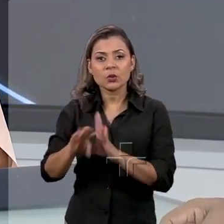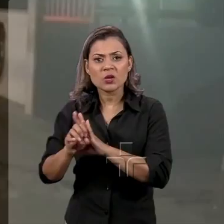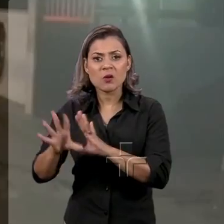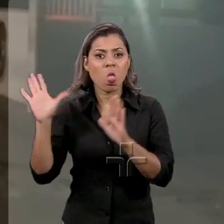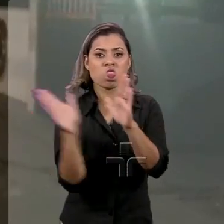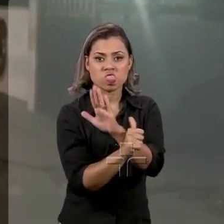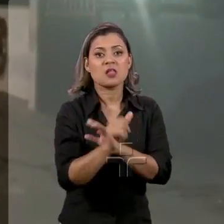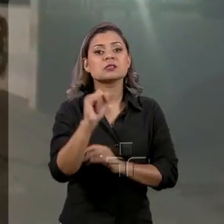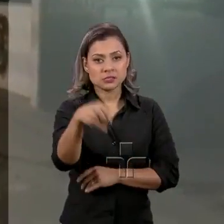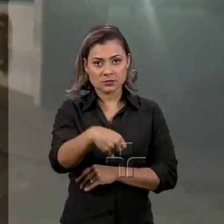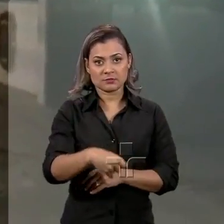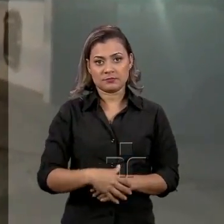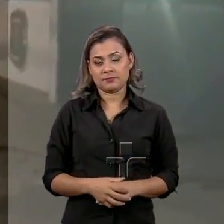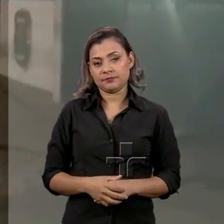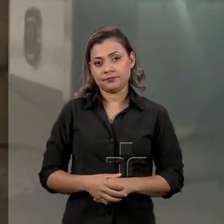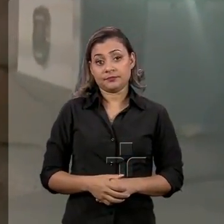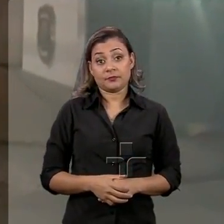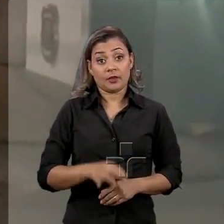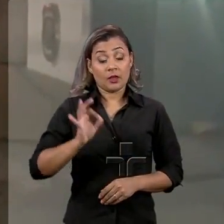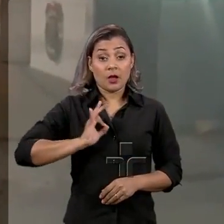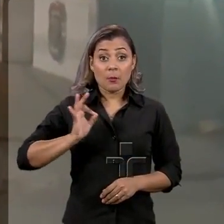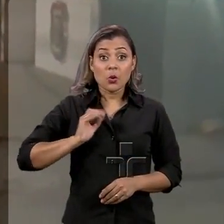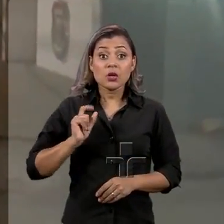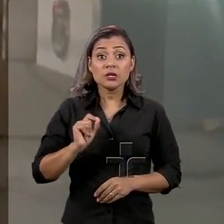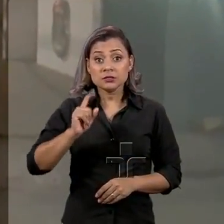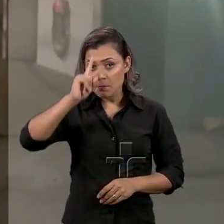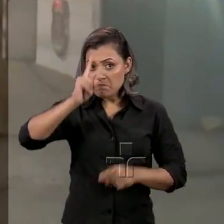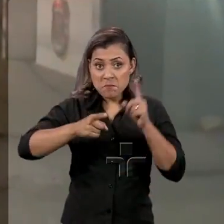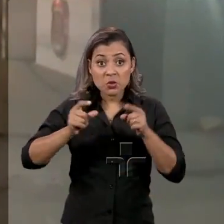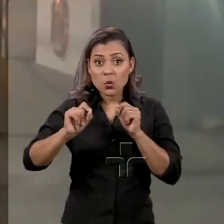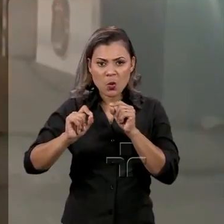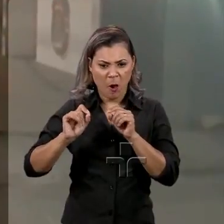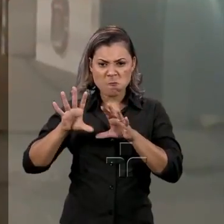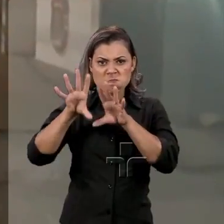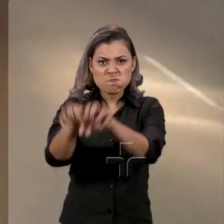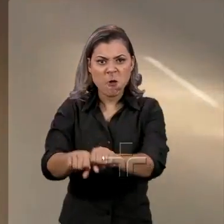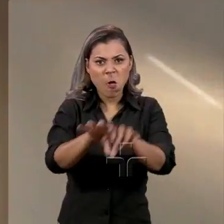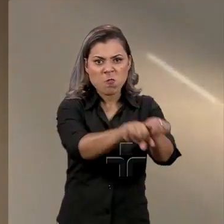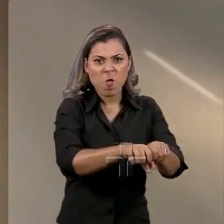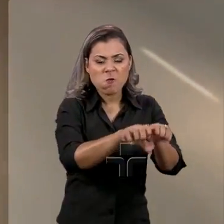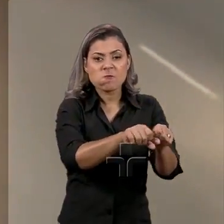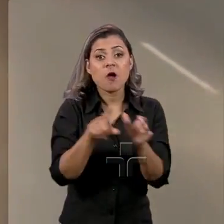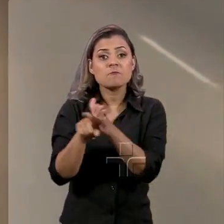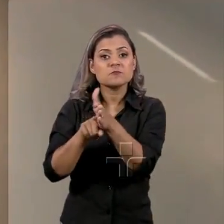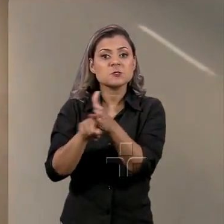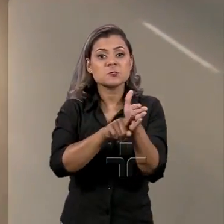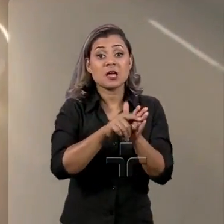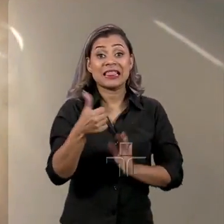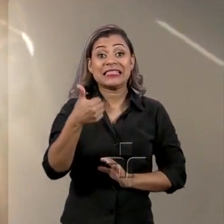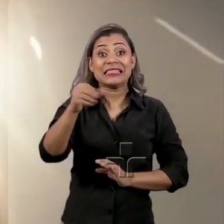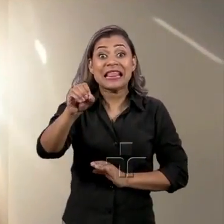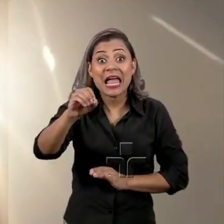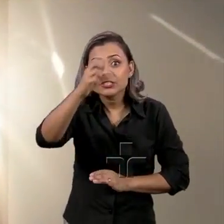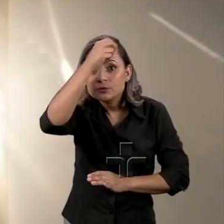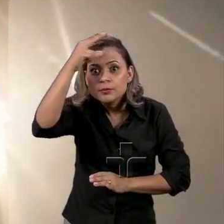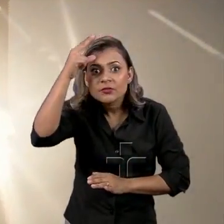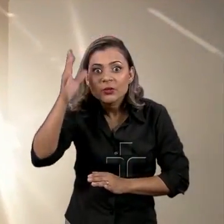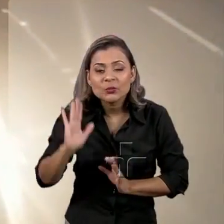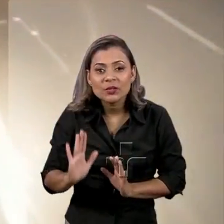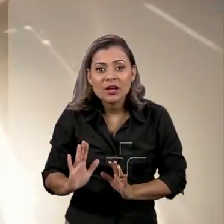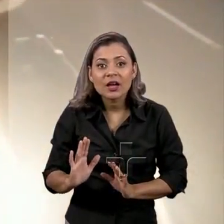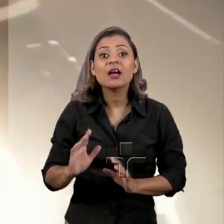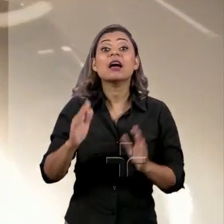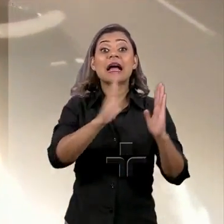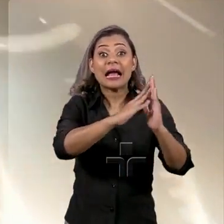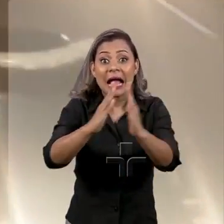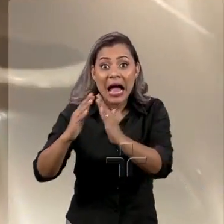educação. A polícia cumpriu mandados de busca e apreensão em 10 prefeituras, além de